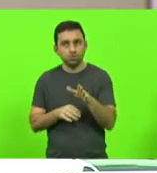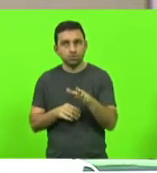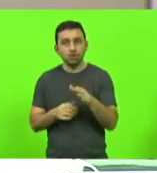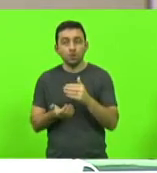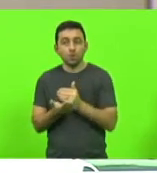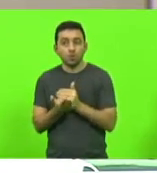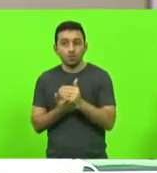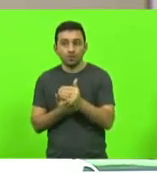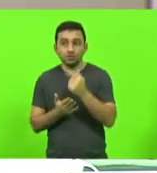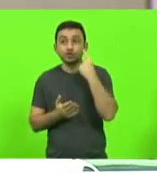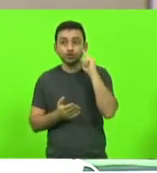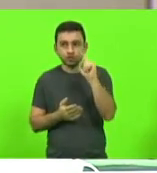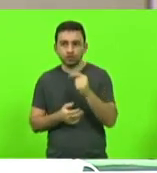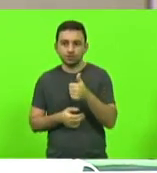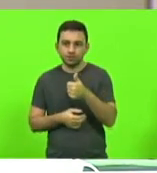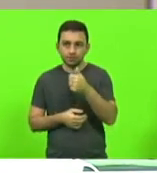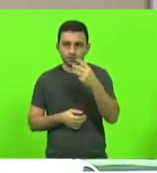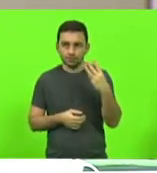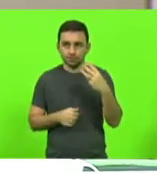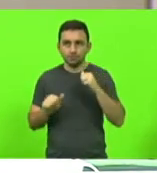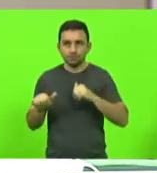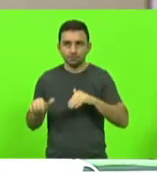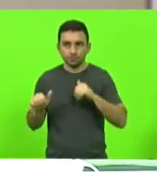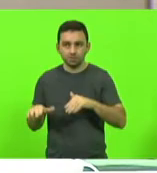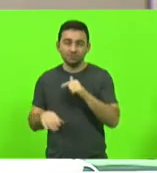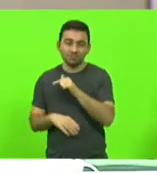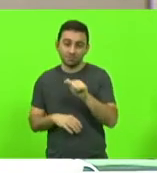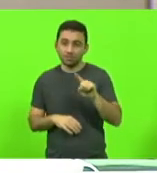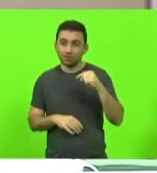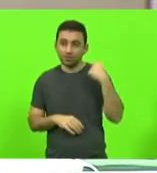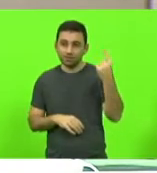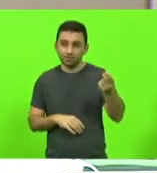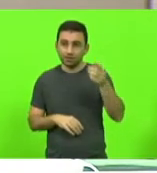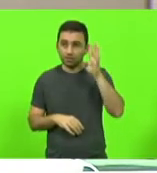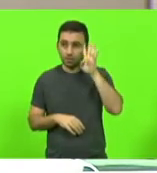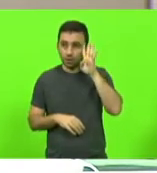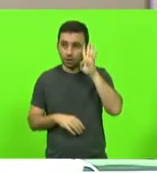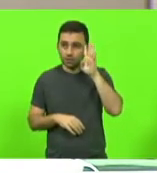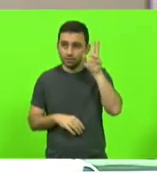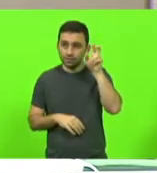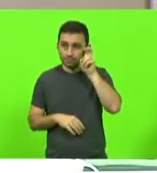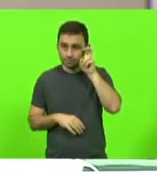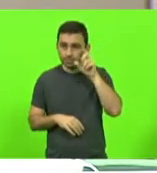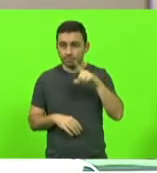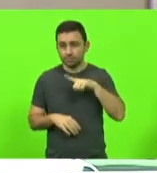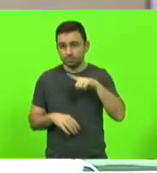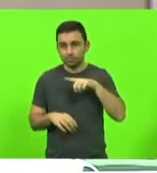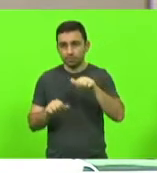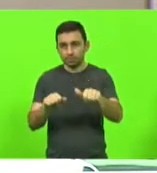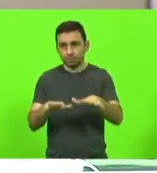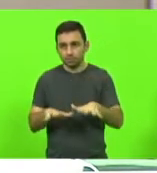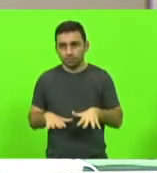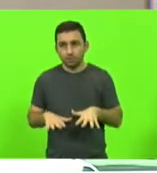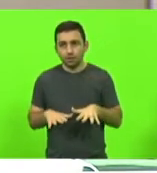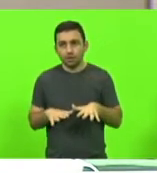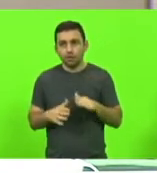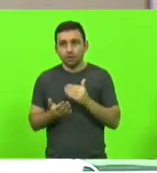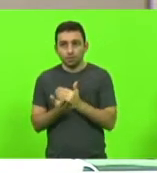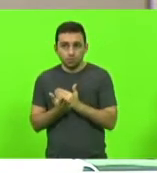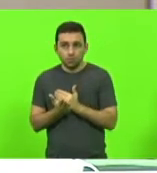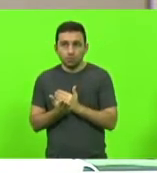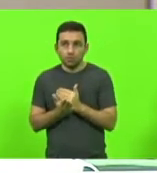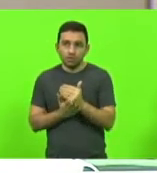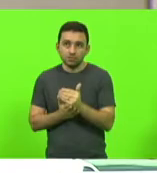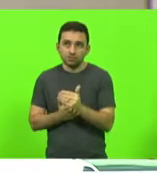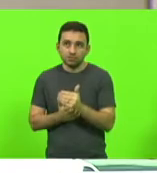dia 13 de setembro, tendo em vista que semana que vem, quarta e quinta, nós temos sessões. E aí iniciaríamos, então, no